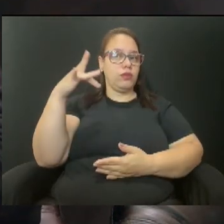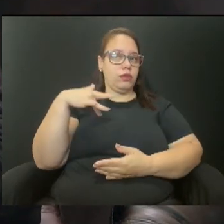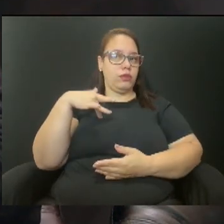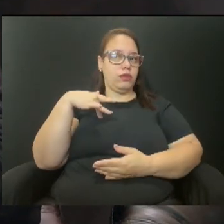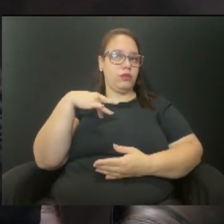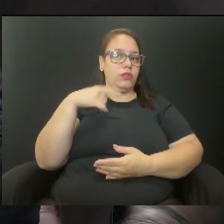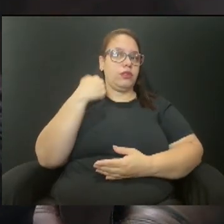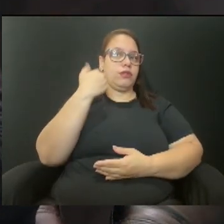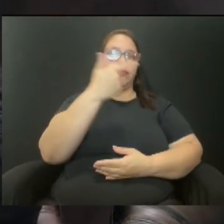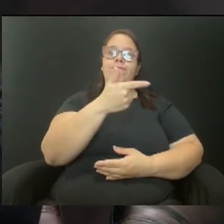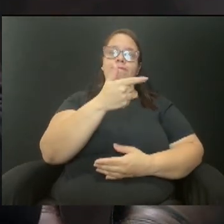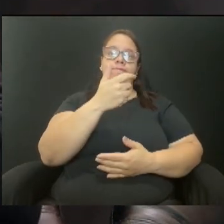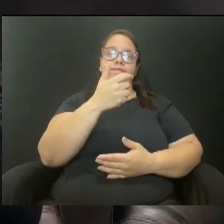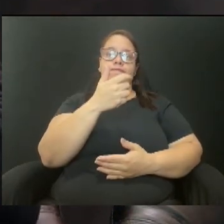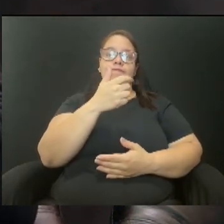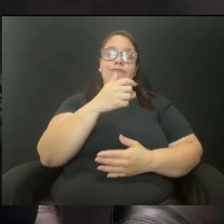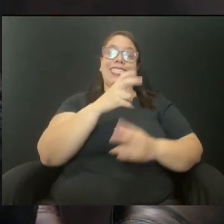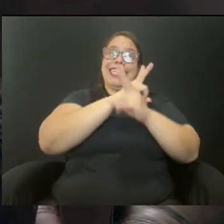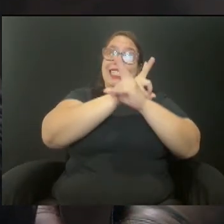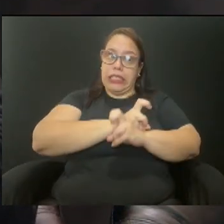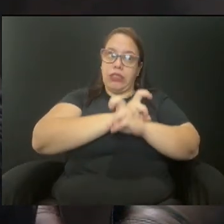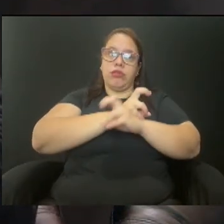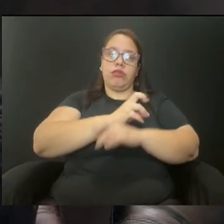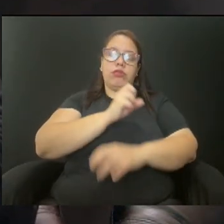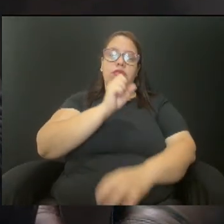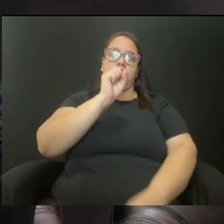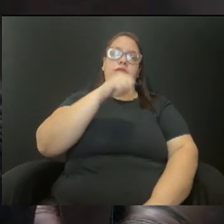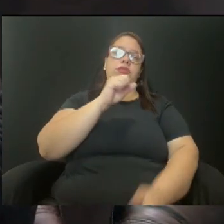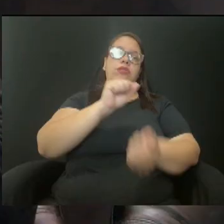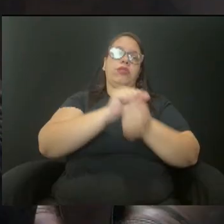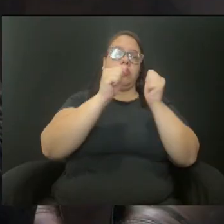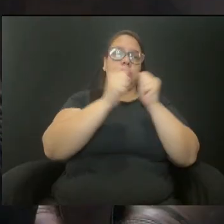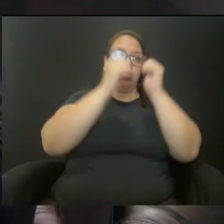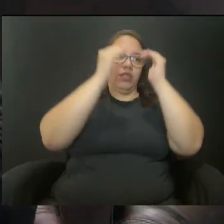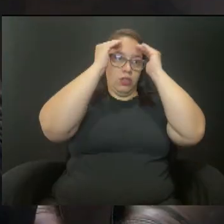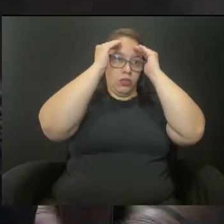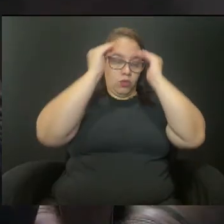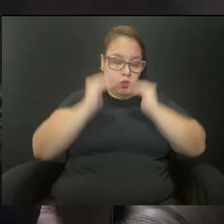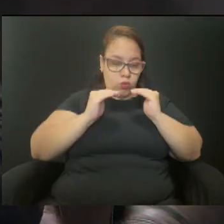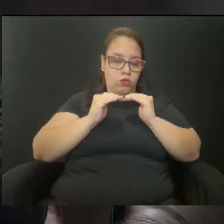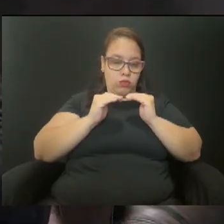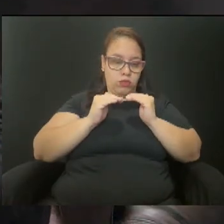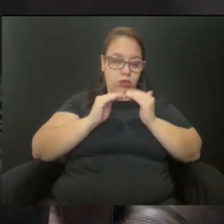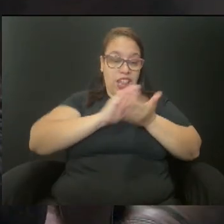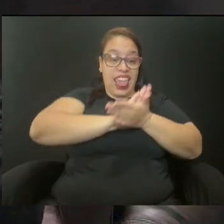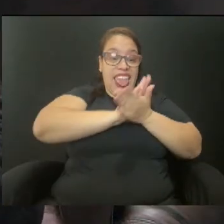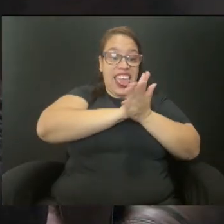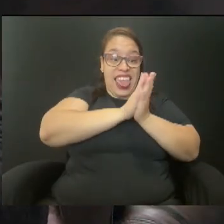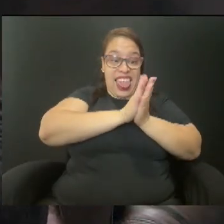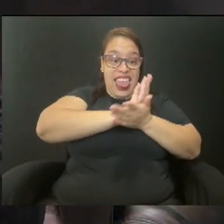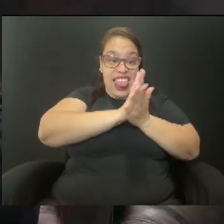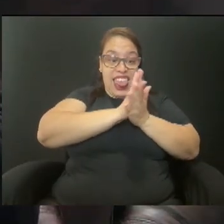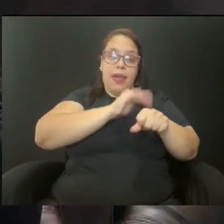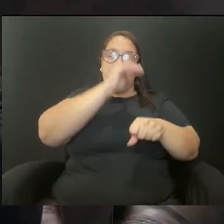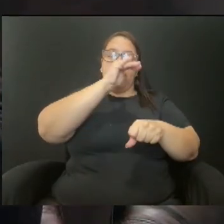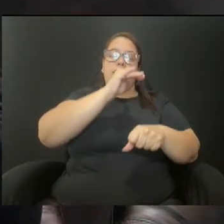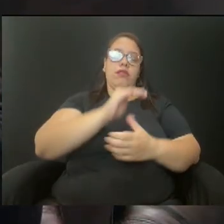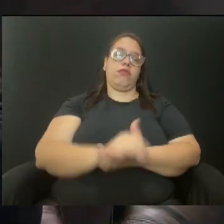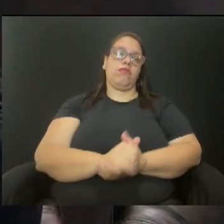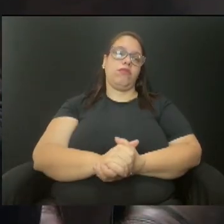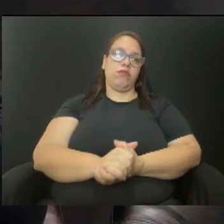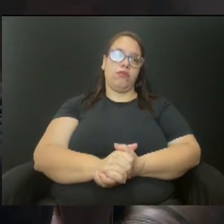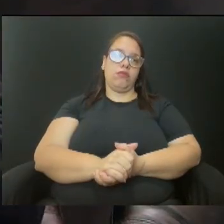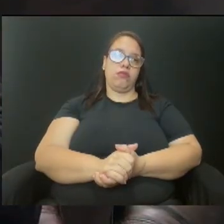nível tóxico. Aí Tá. sim se enquadra como submissão. Tá explorando você, tirando a mais. Então você tem que ter